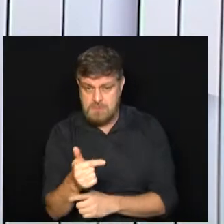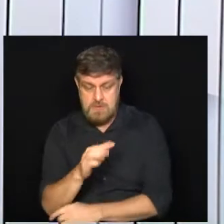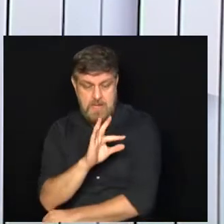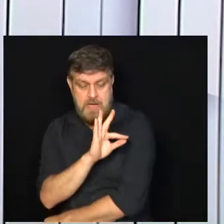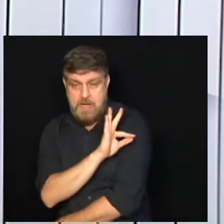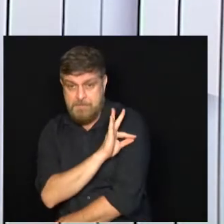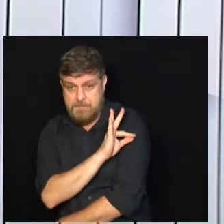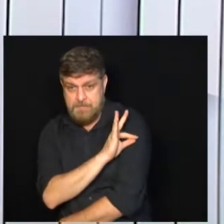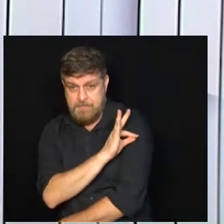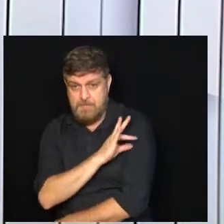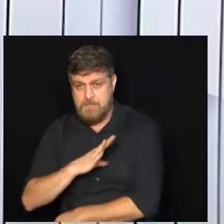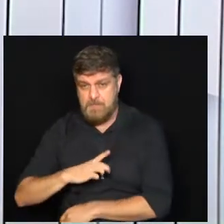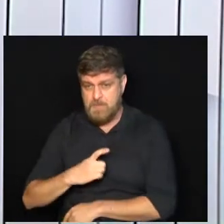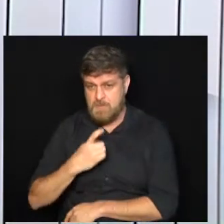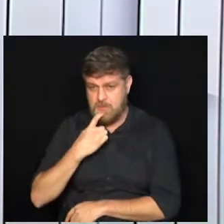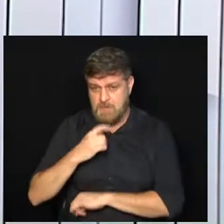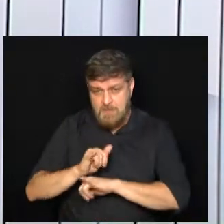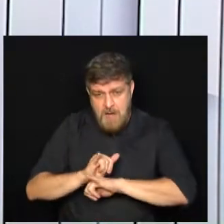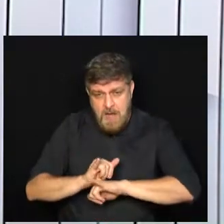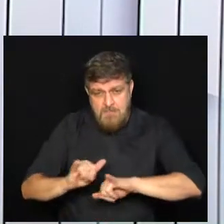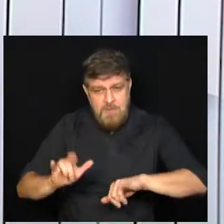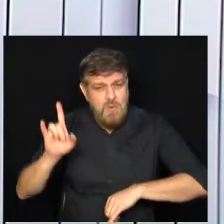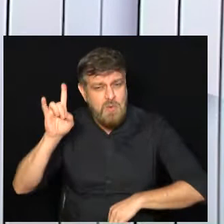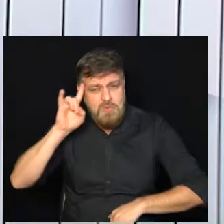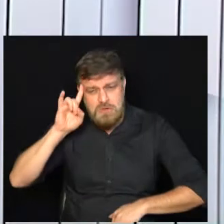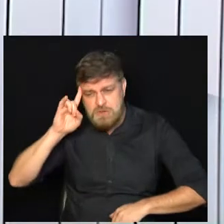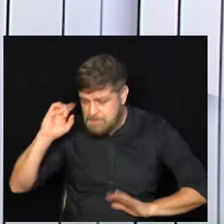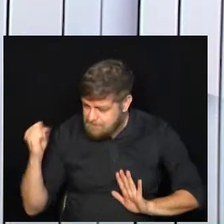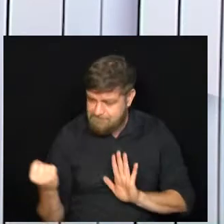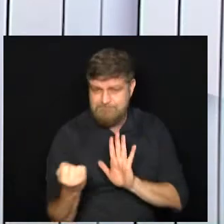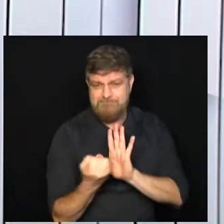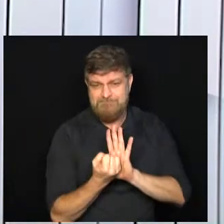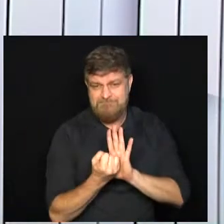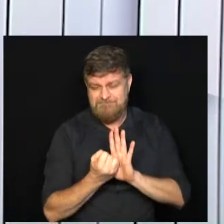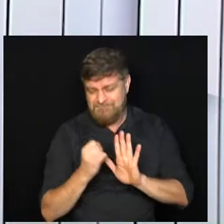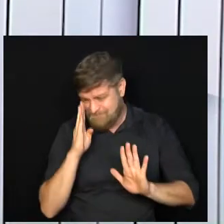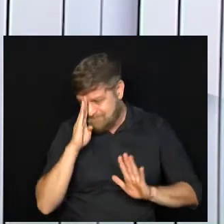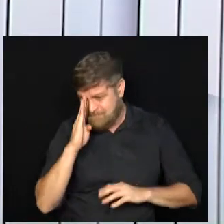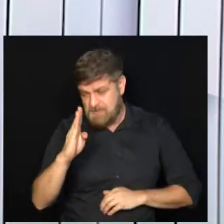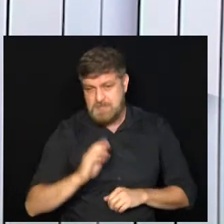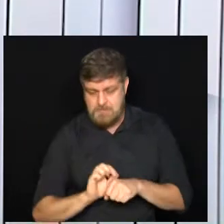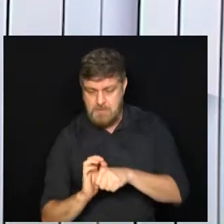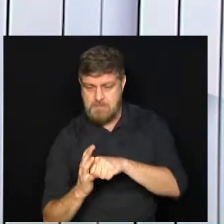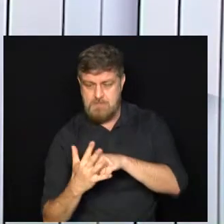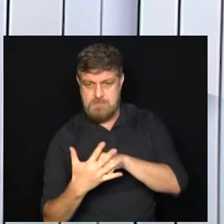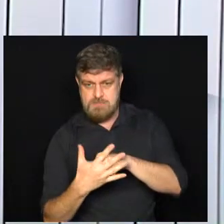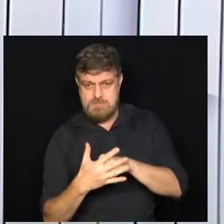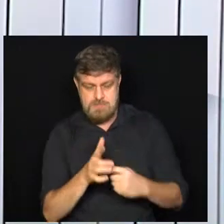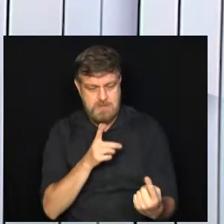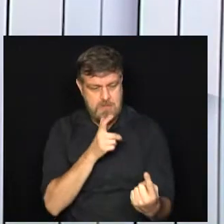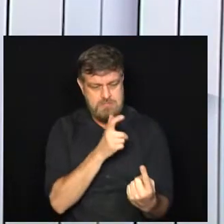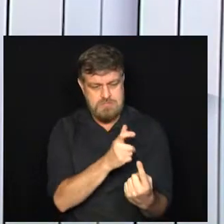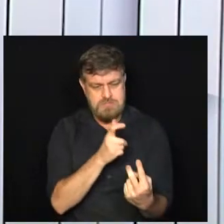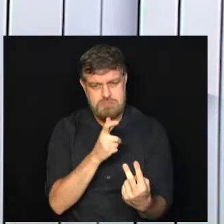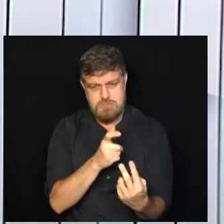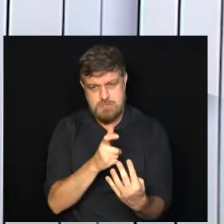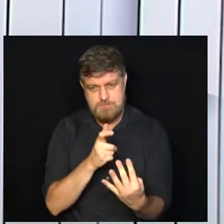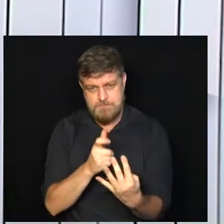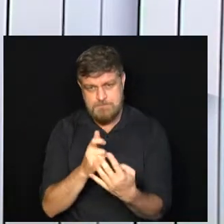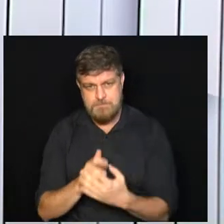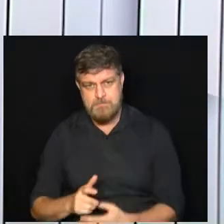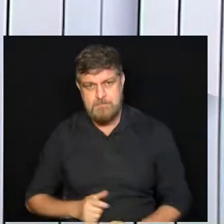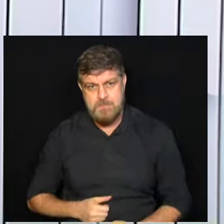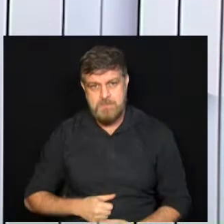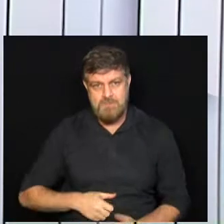de Campinas anunciou o dia D de vacinação contra a Covid-19. Todos os centros